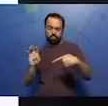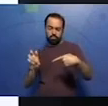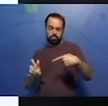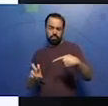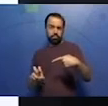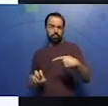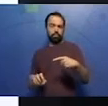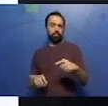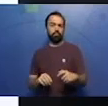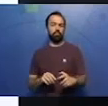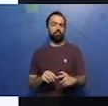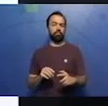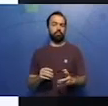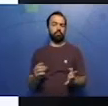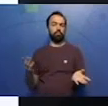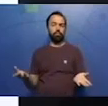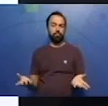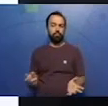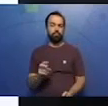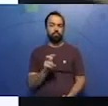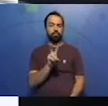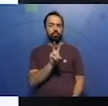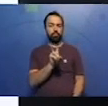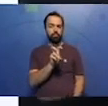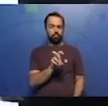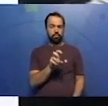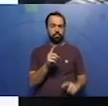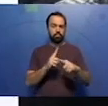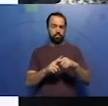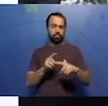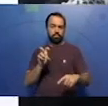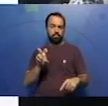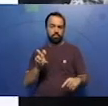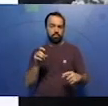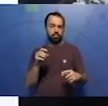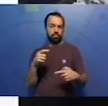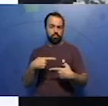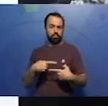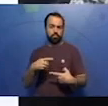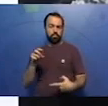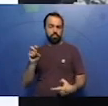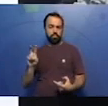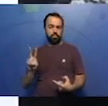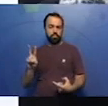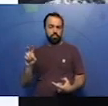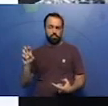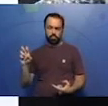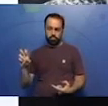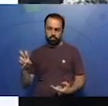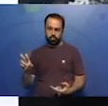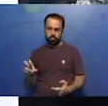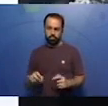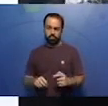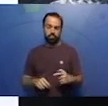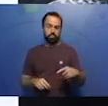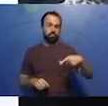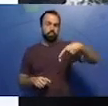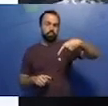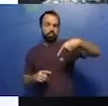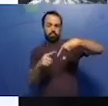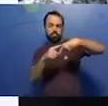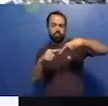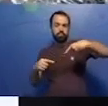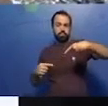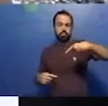5 igual a 25 minutos. O que é isso que nós lemos? É que esse ponteiro que marca os